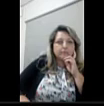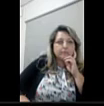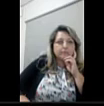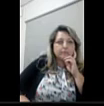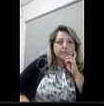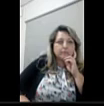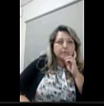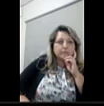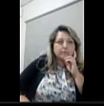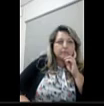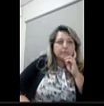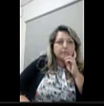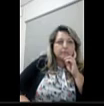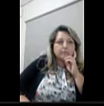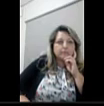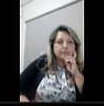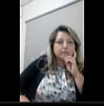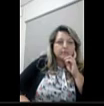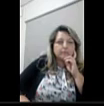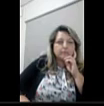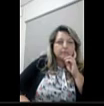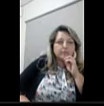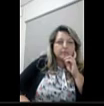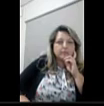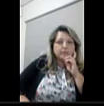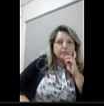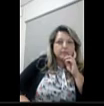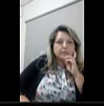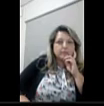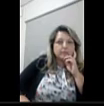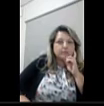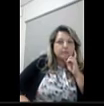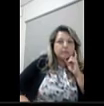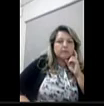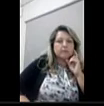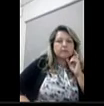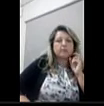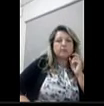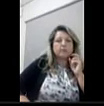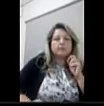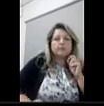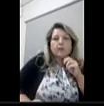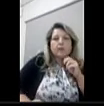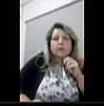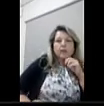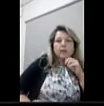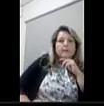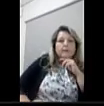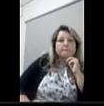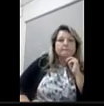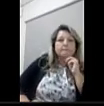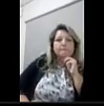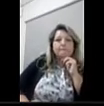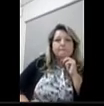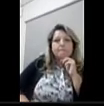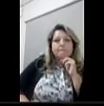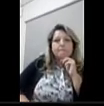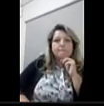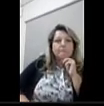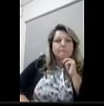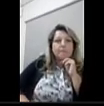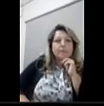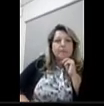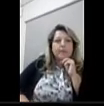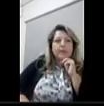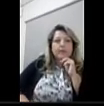Algumas orientações para a tarefa de casa, né, lição de casa, então, é indicado que para crianças de pré